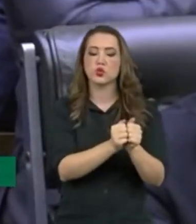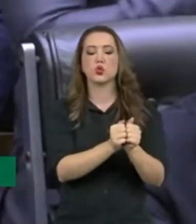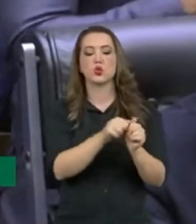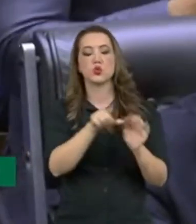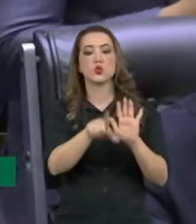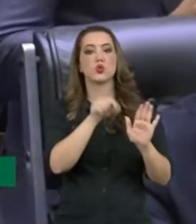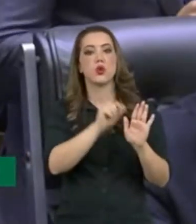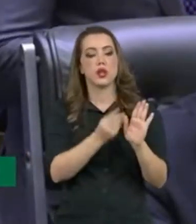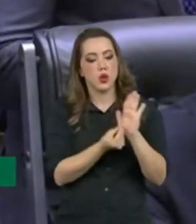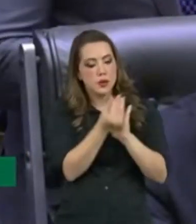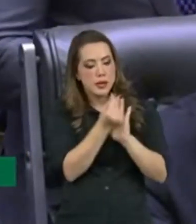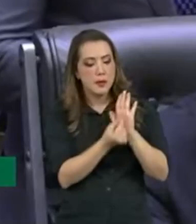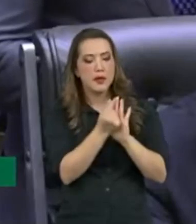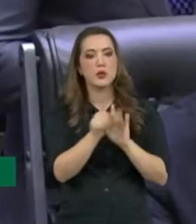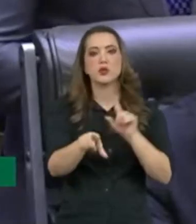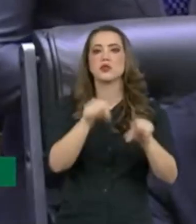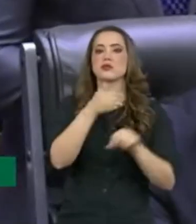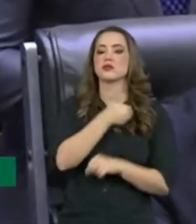do governo.